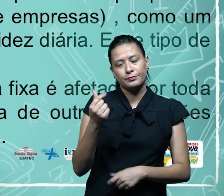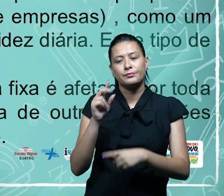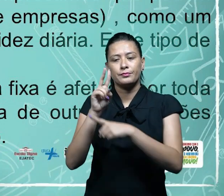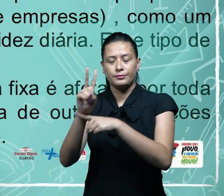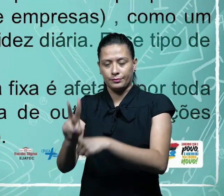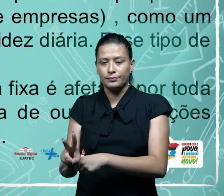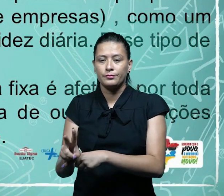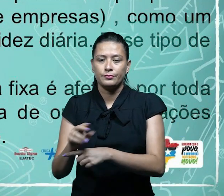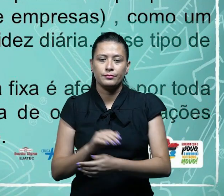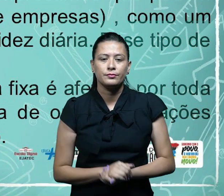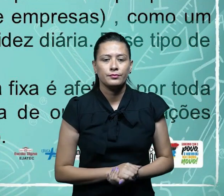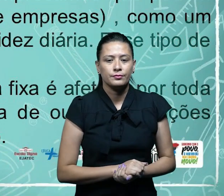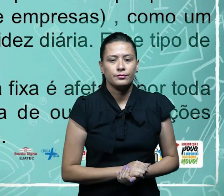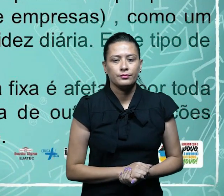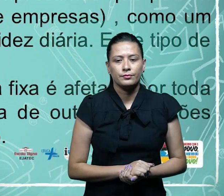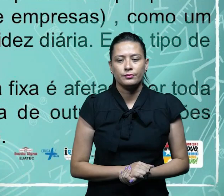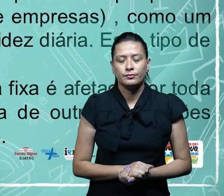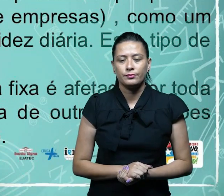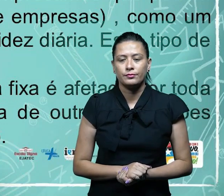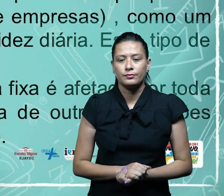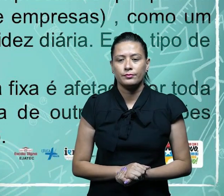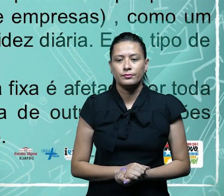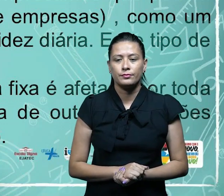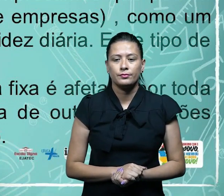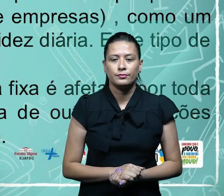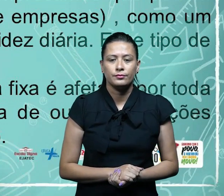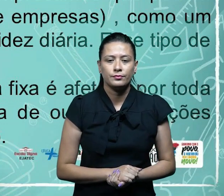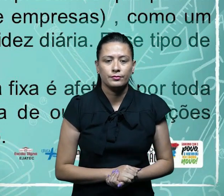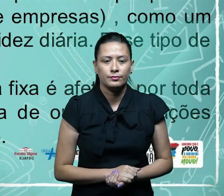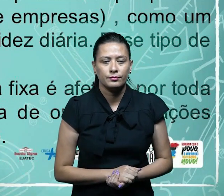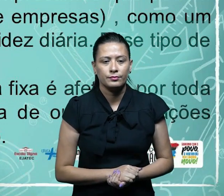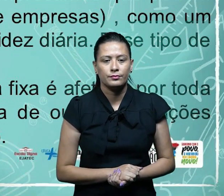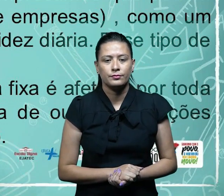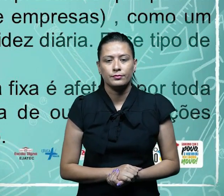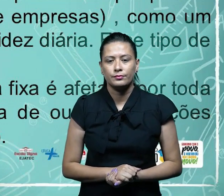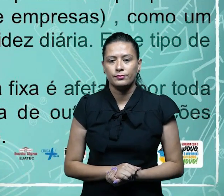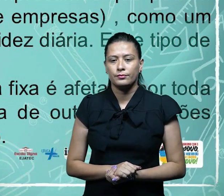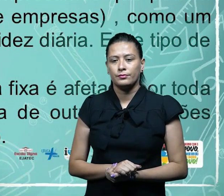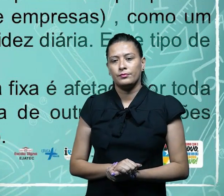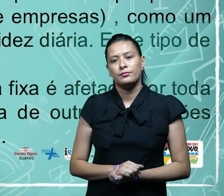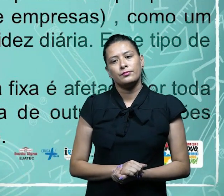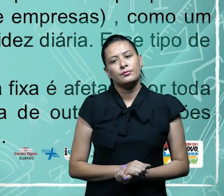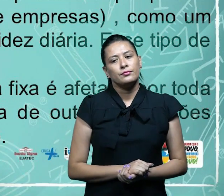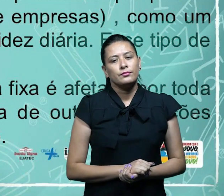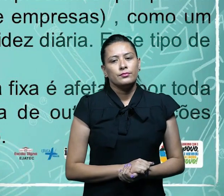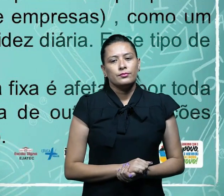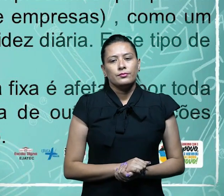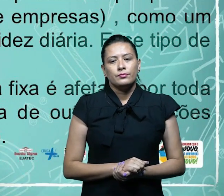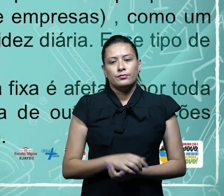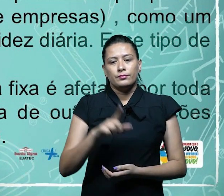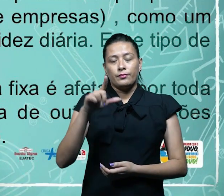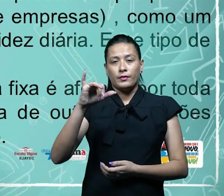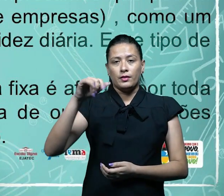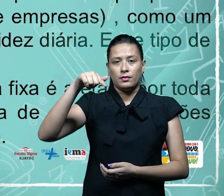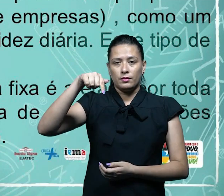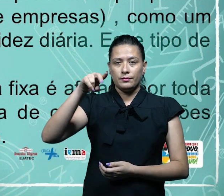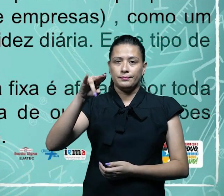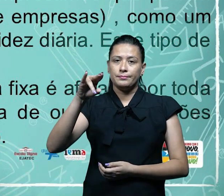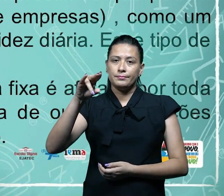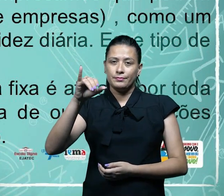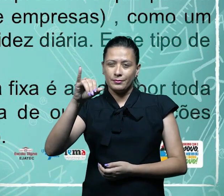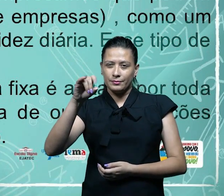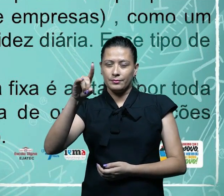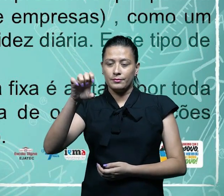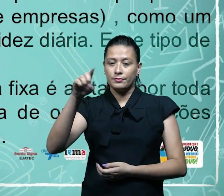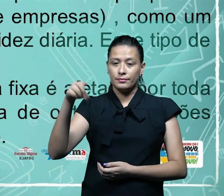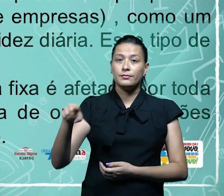fez uma compra de 100 mil reais de títulos de renda fixa como CDB, que é um certificado de depósito bancário de liquidez diária, ou seja,